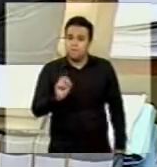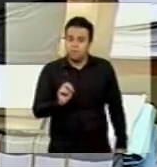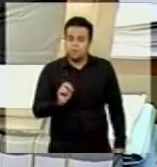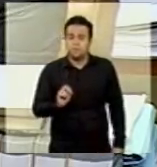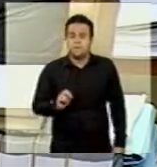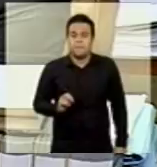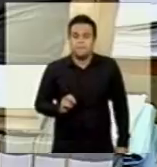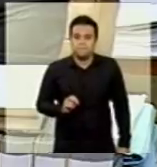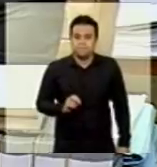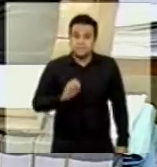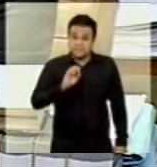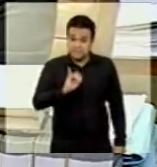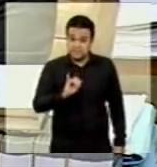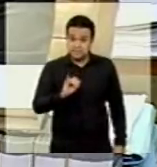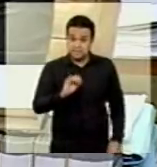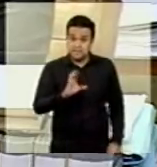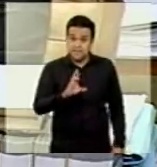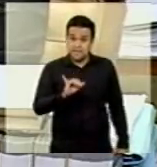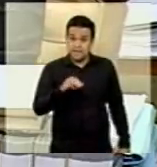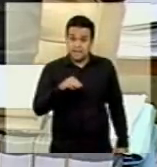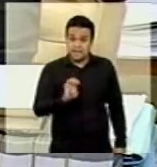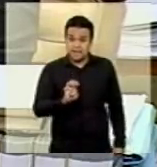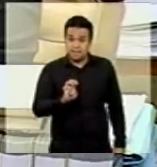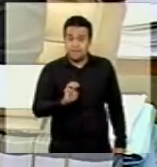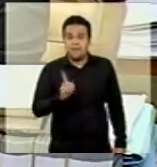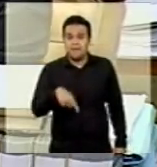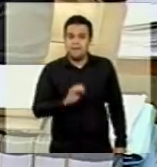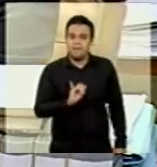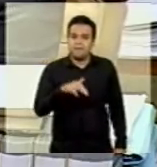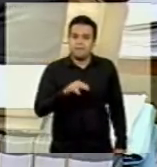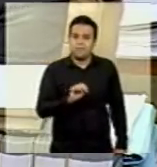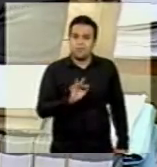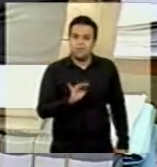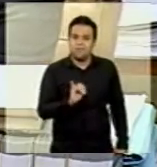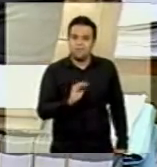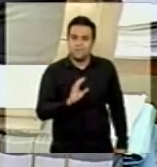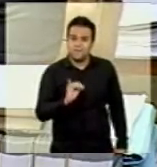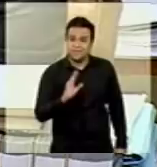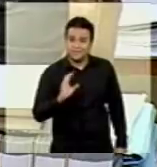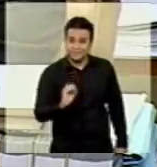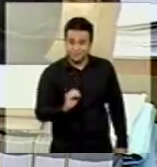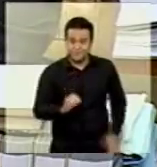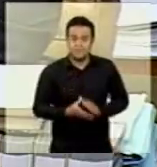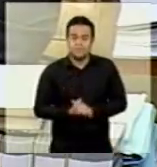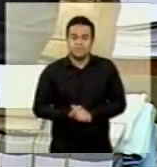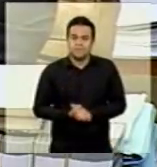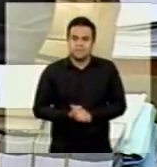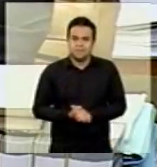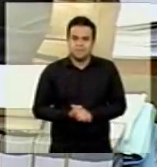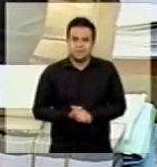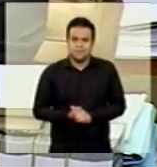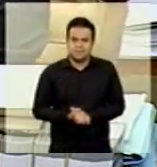aos delitos praticados in officio, portanto, durante a vigência de uma